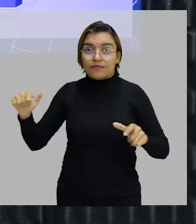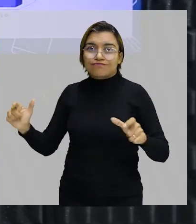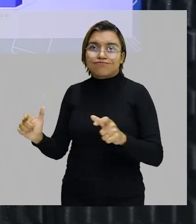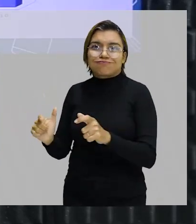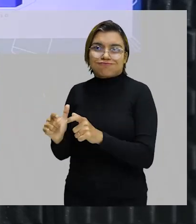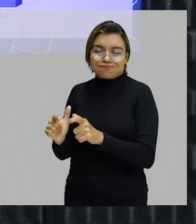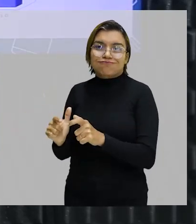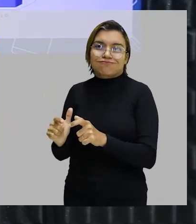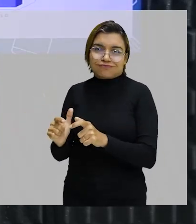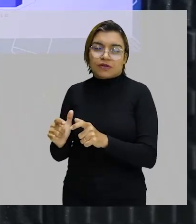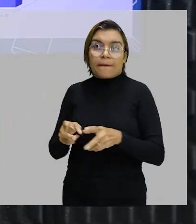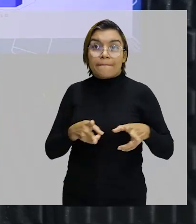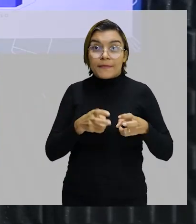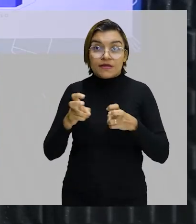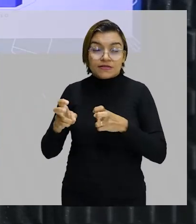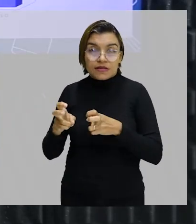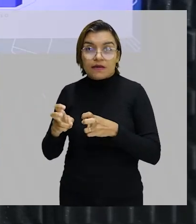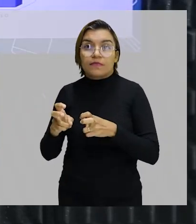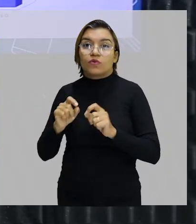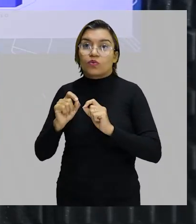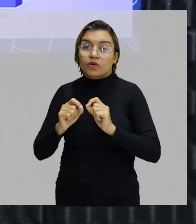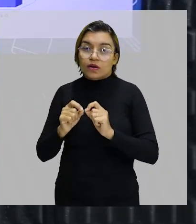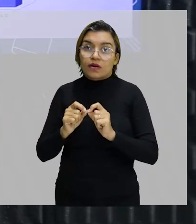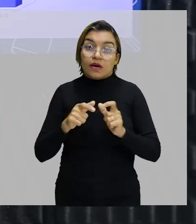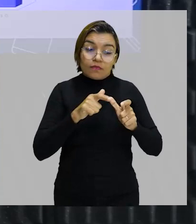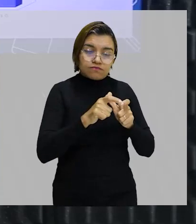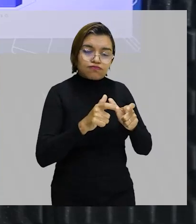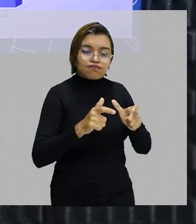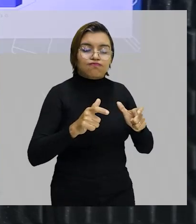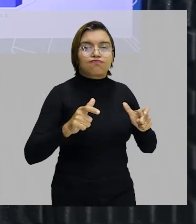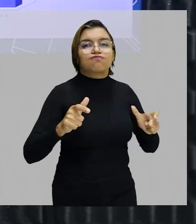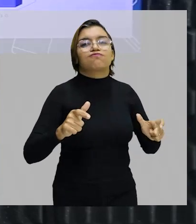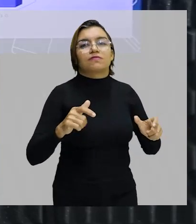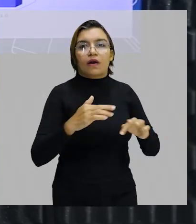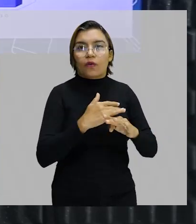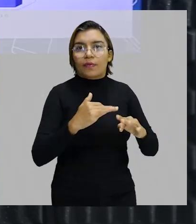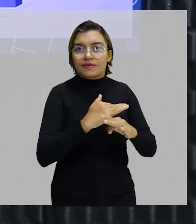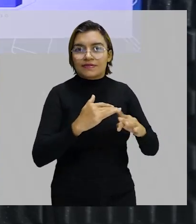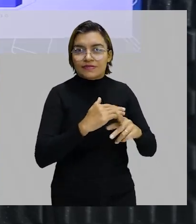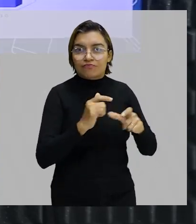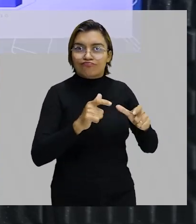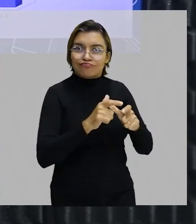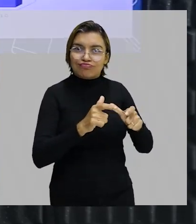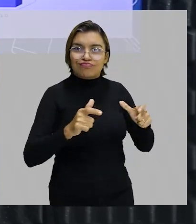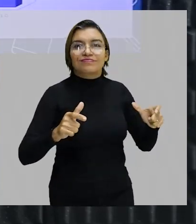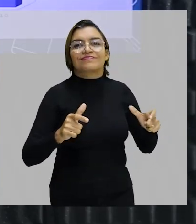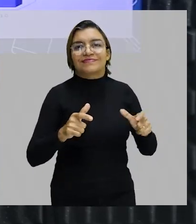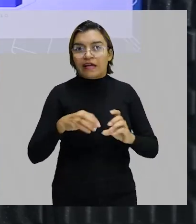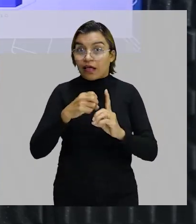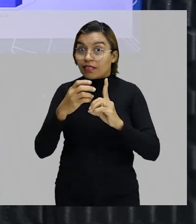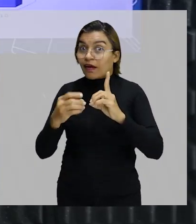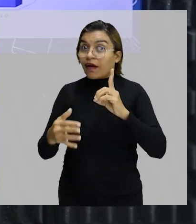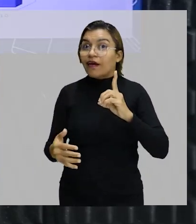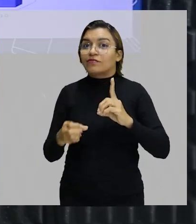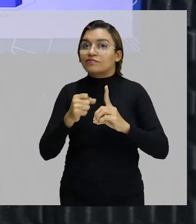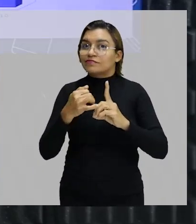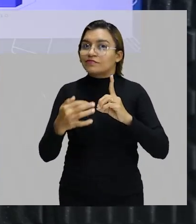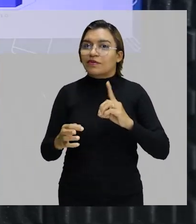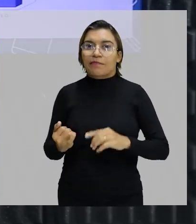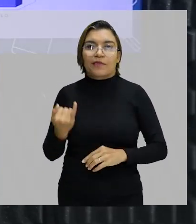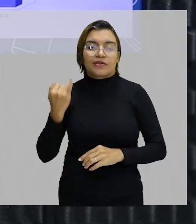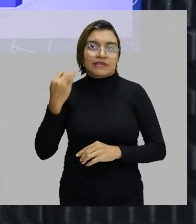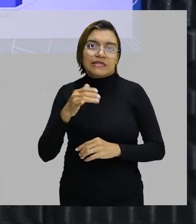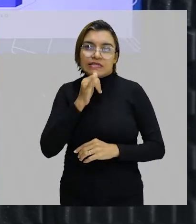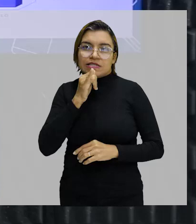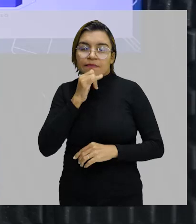aí esse processo da intensificação da urbanização brasileira. Beleza? Dado muito importante. Último dado de 2010,